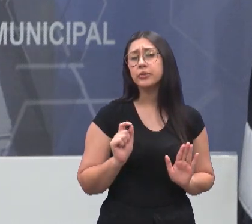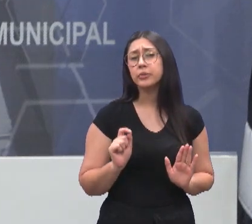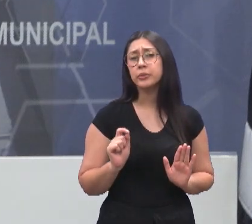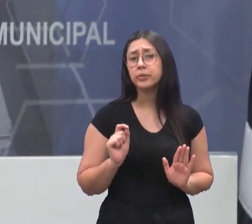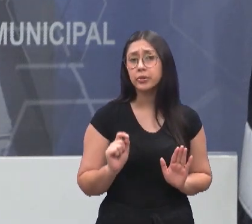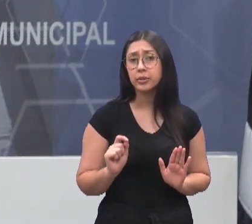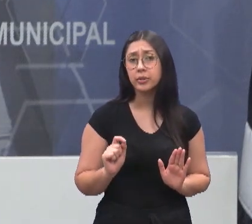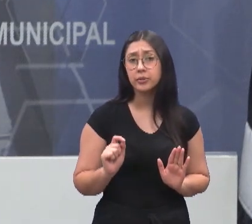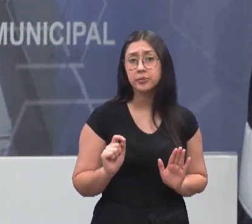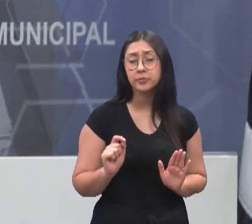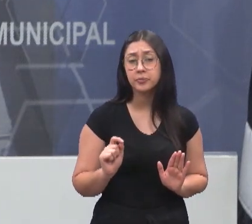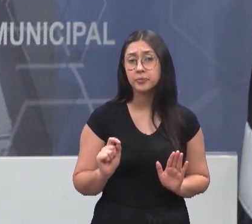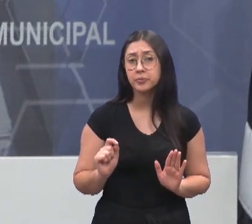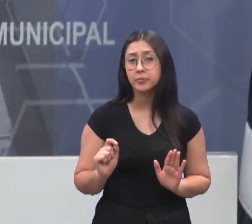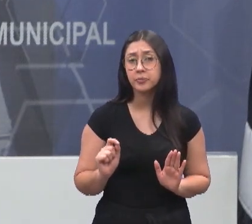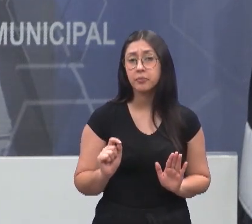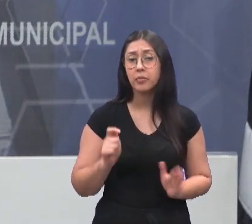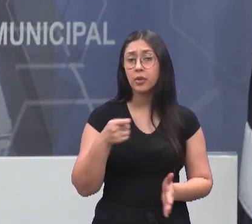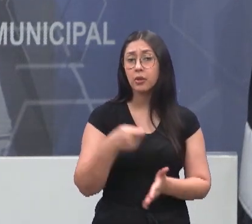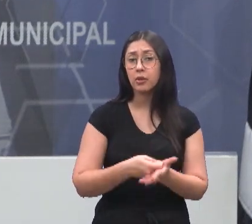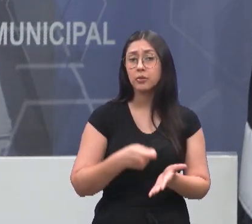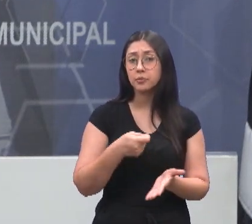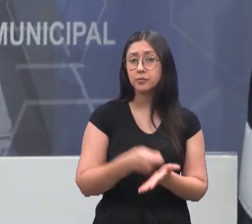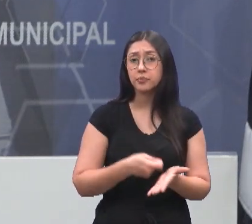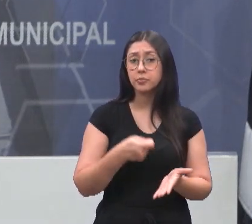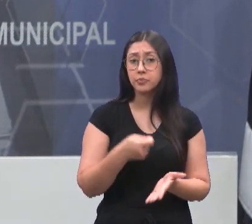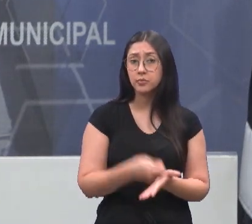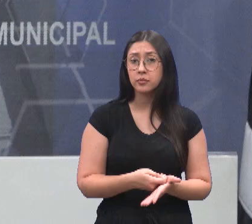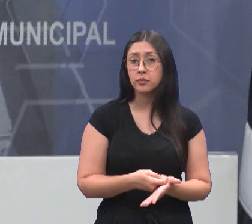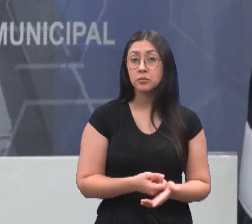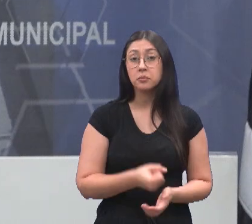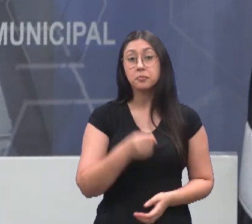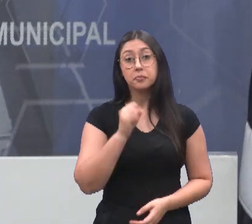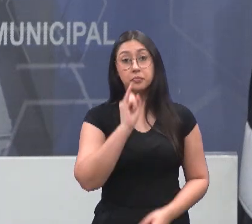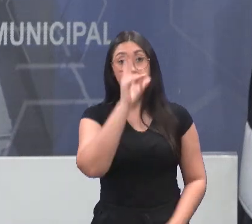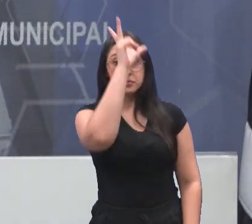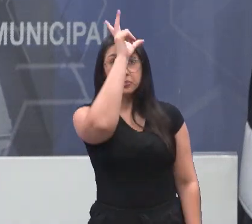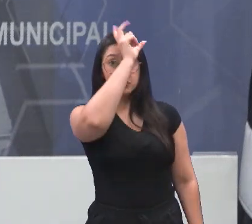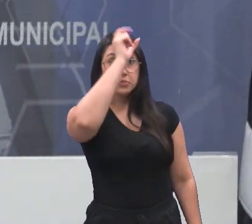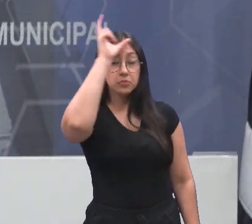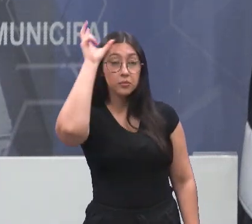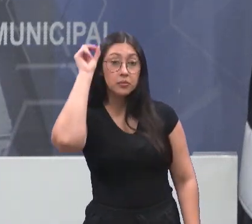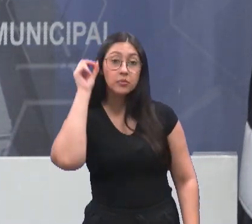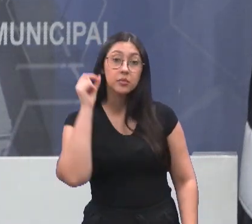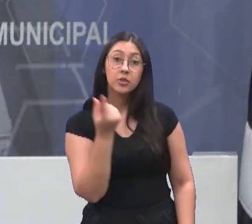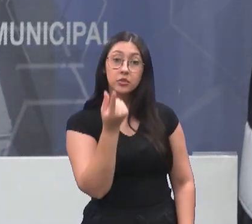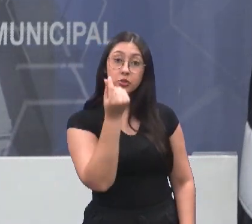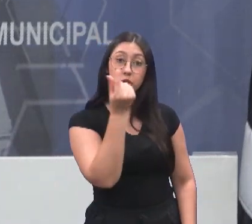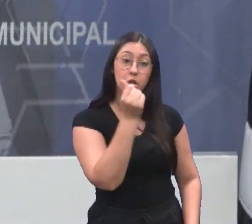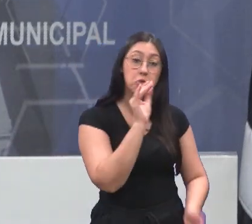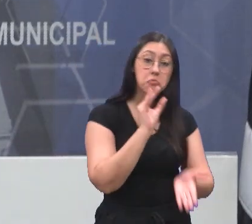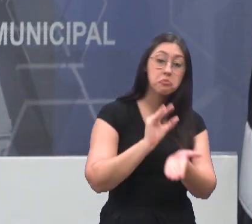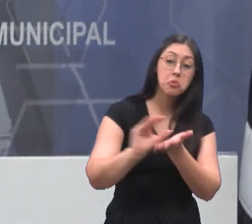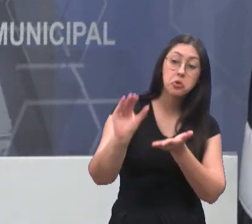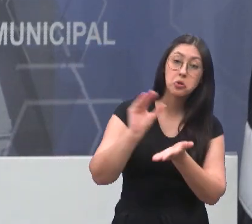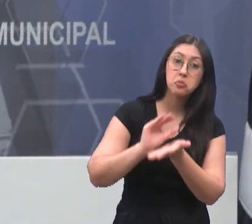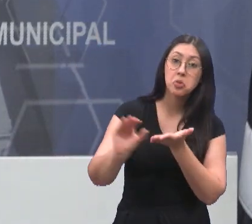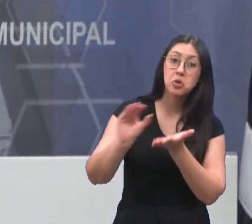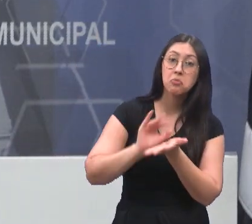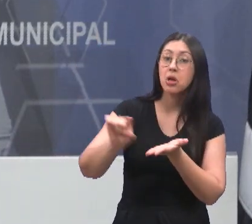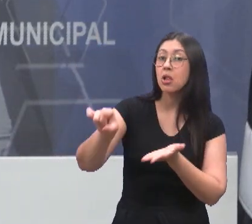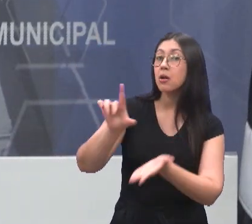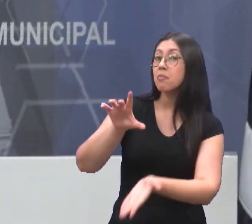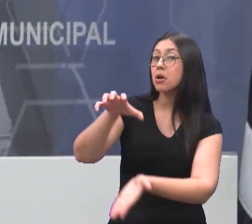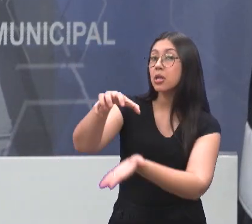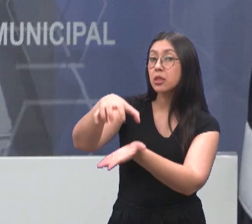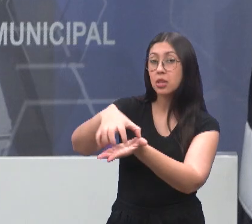vem exigir que, para que a Prefeitura faça os repasses para a entidade da ABRAP,